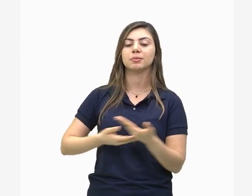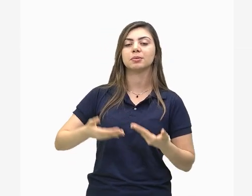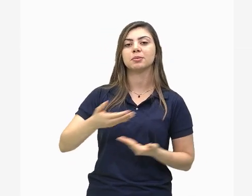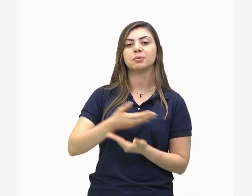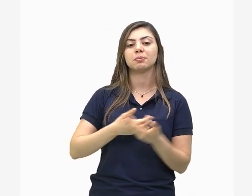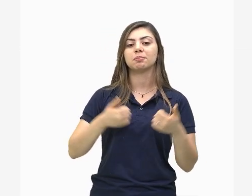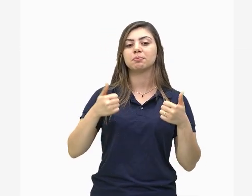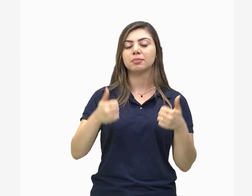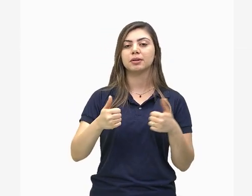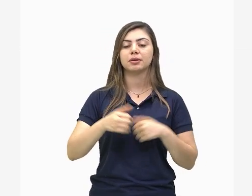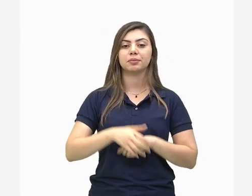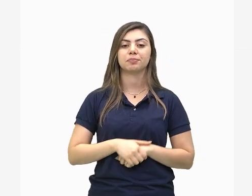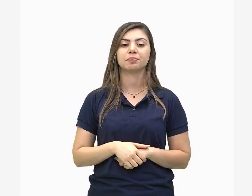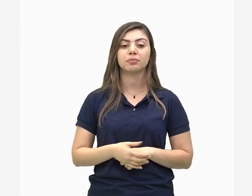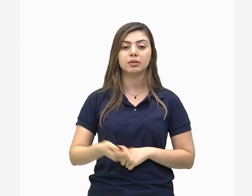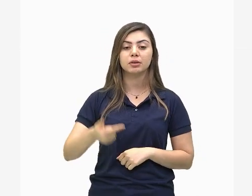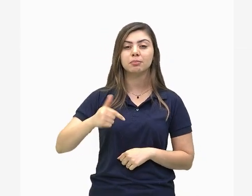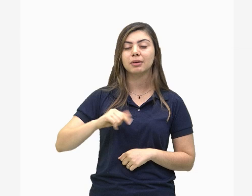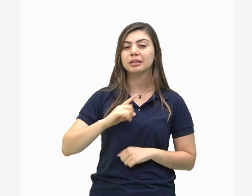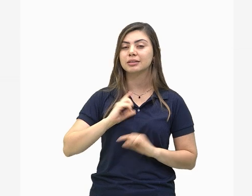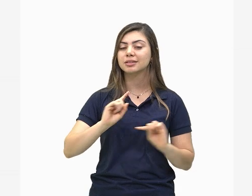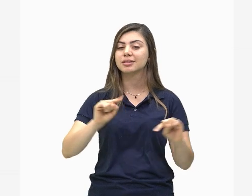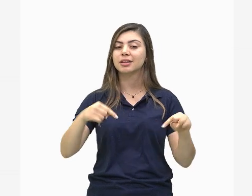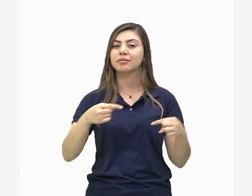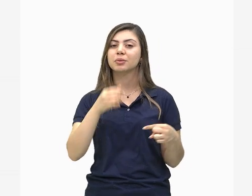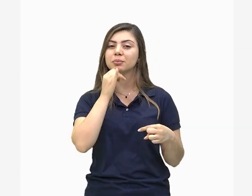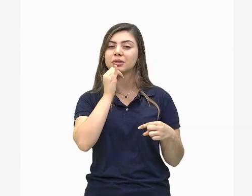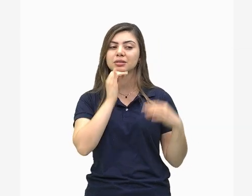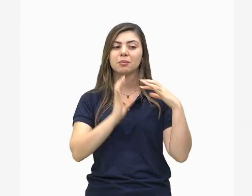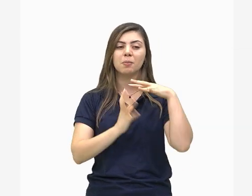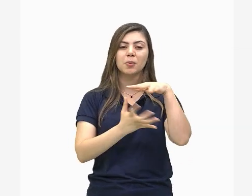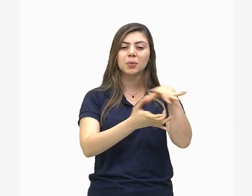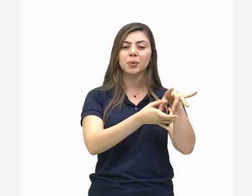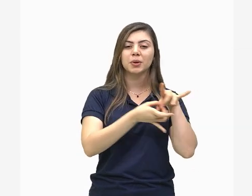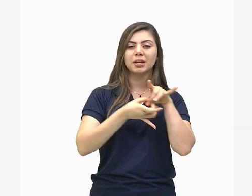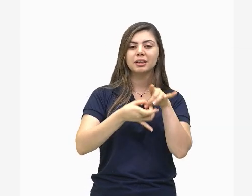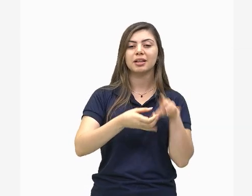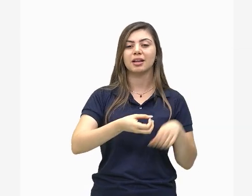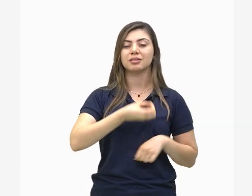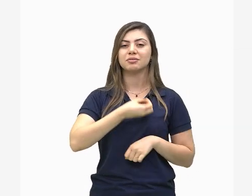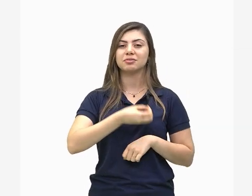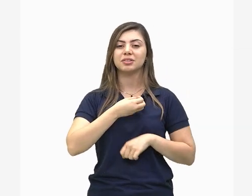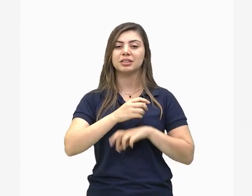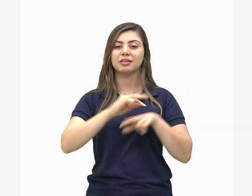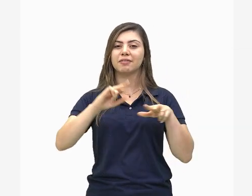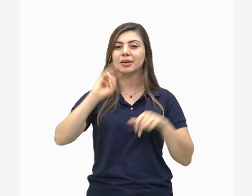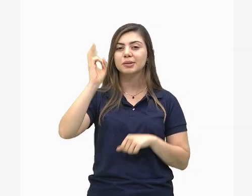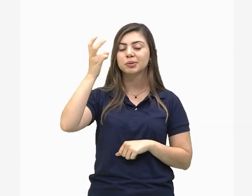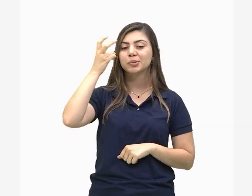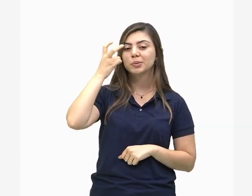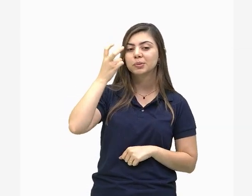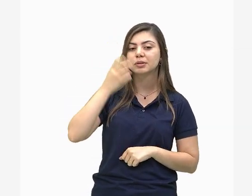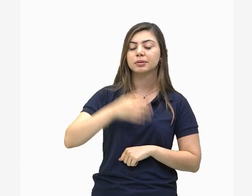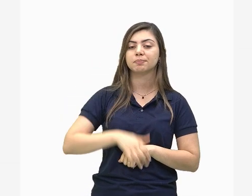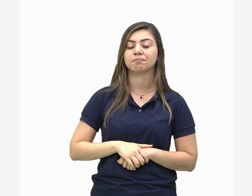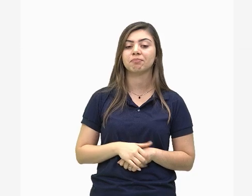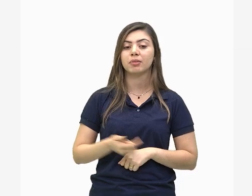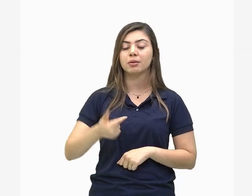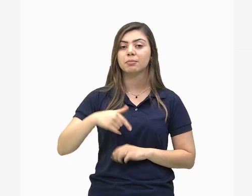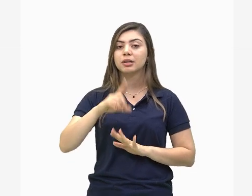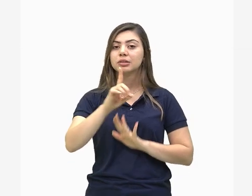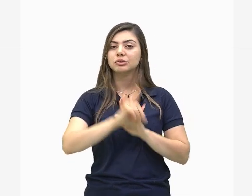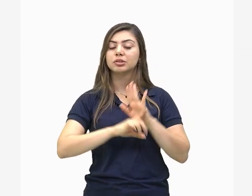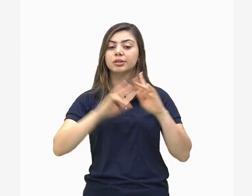Para pensar os desafios da globalização e da diversidade cultural, a promoção dos